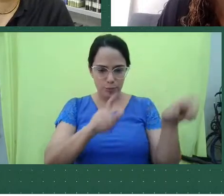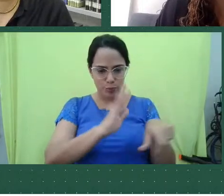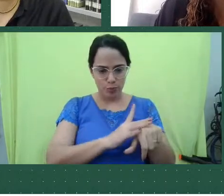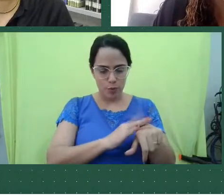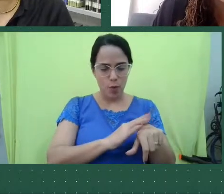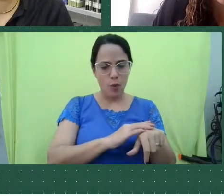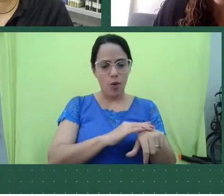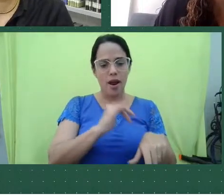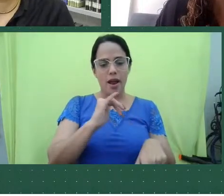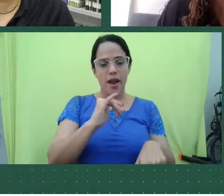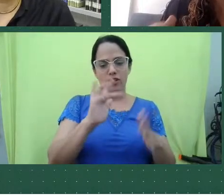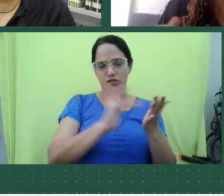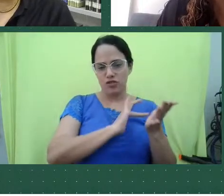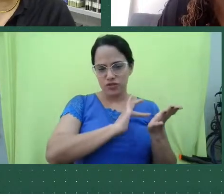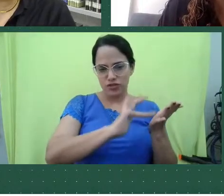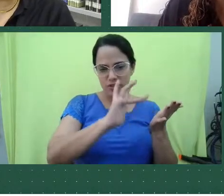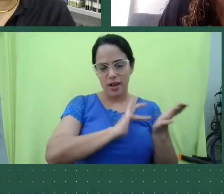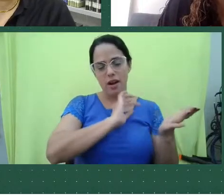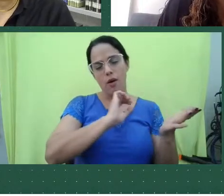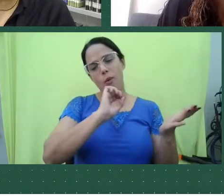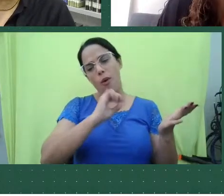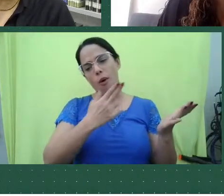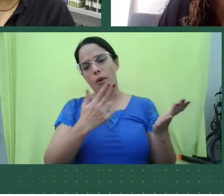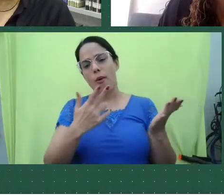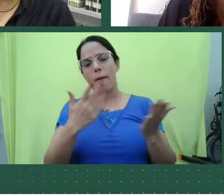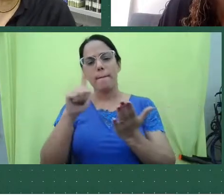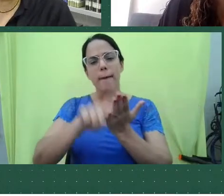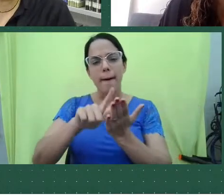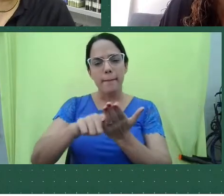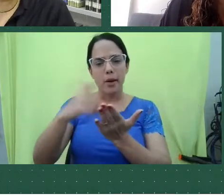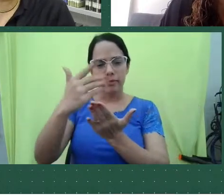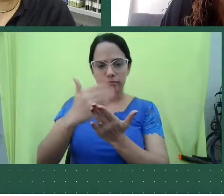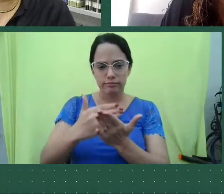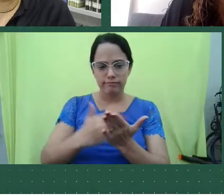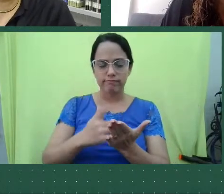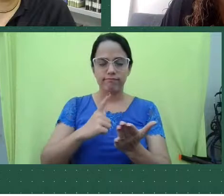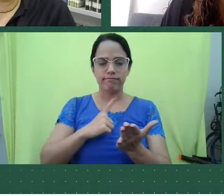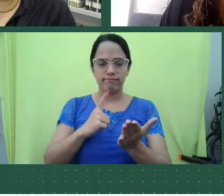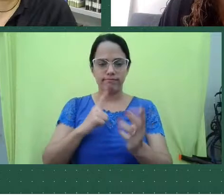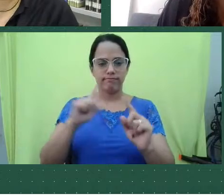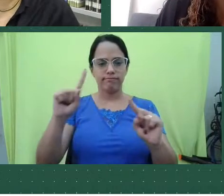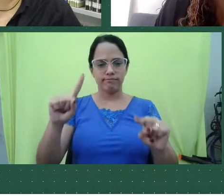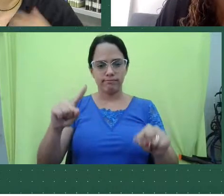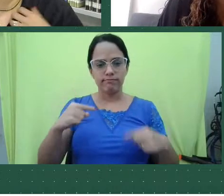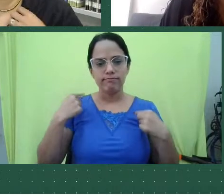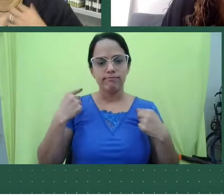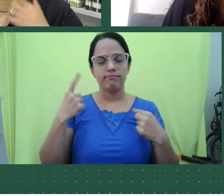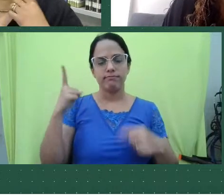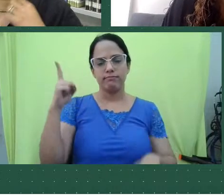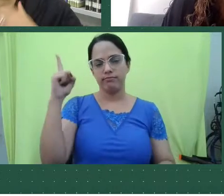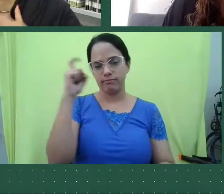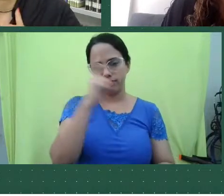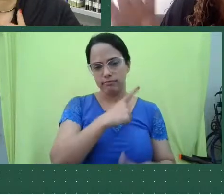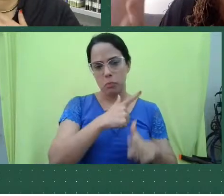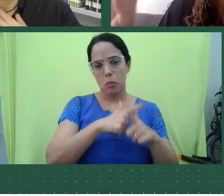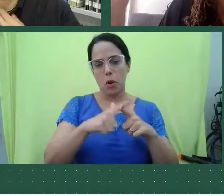eletrônico quanto para prontuário, ainda no formato papel, a gente tem muita coisa que estudar e os desafios são muito grandes. Da pesquisa até